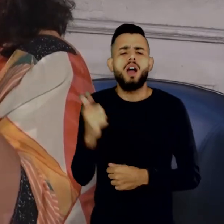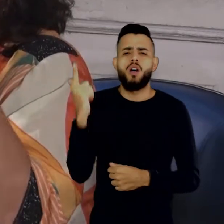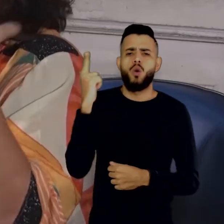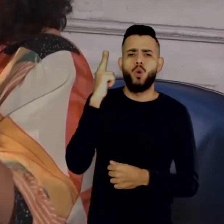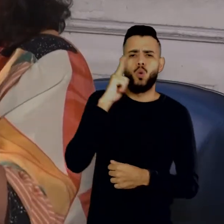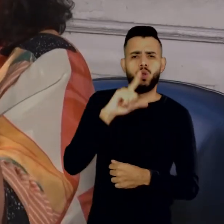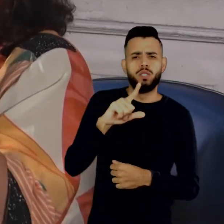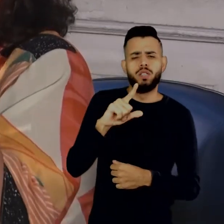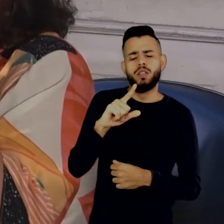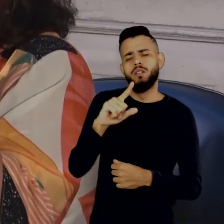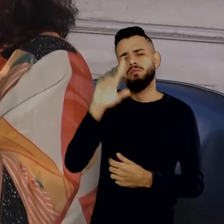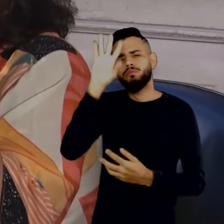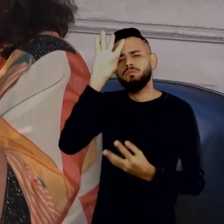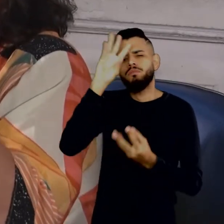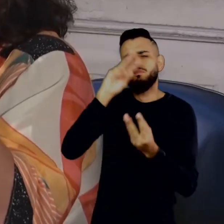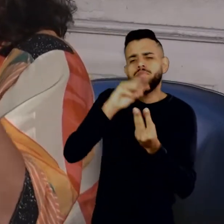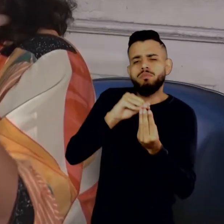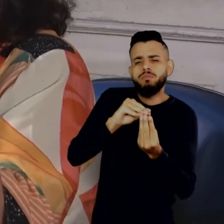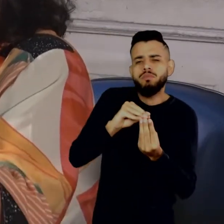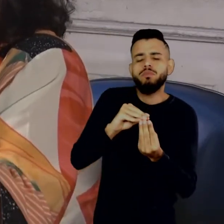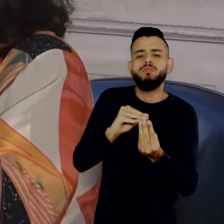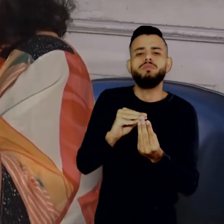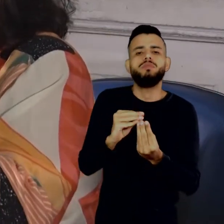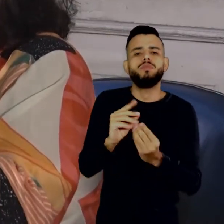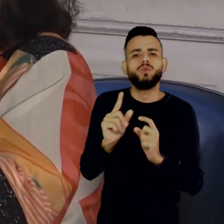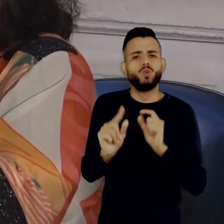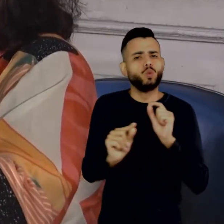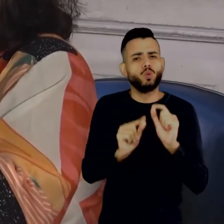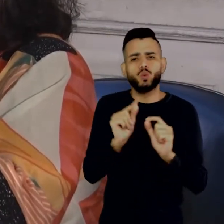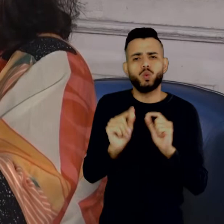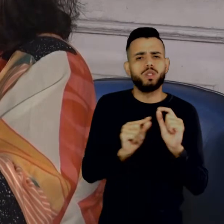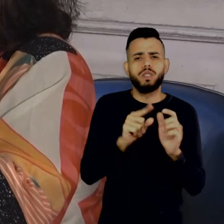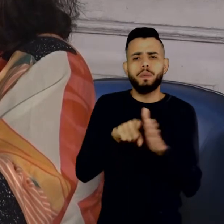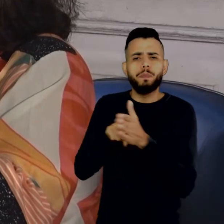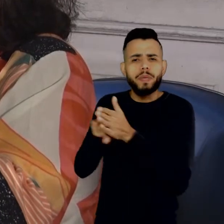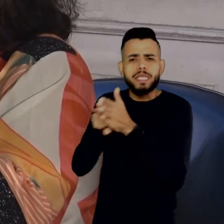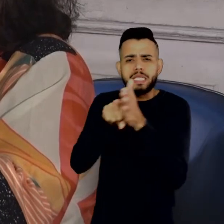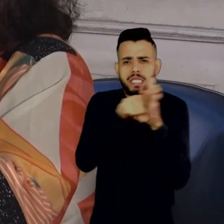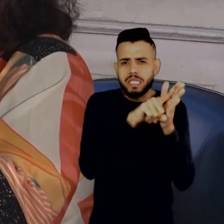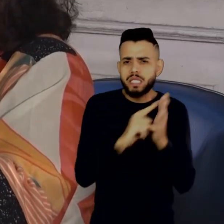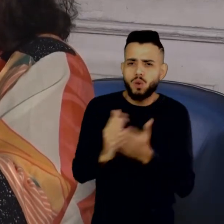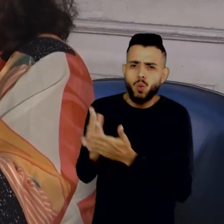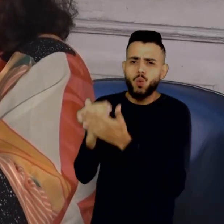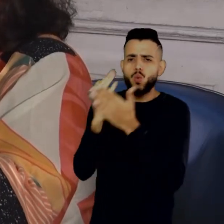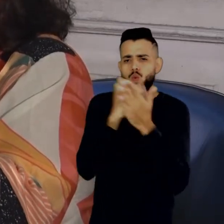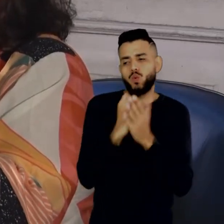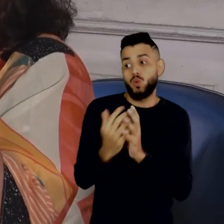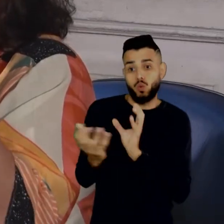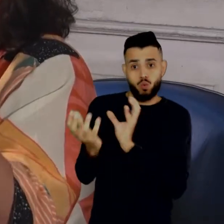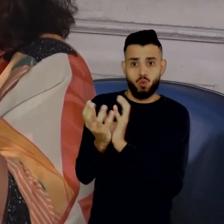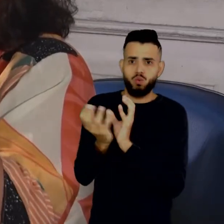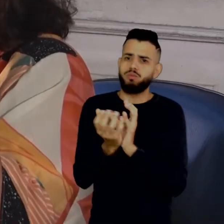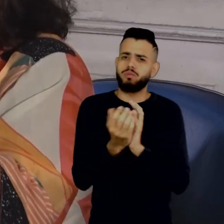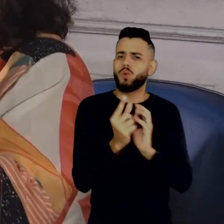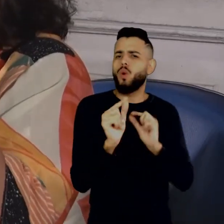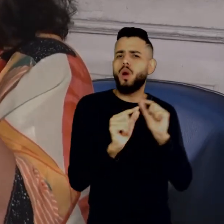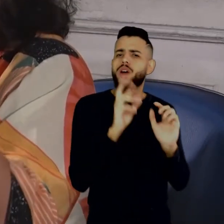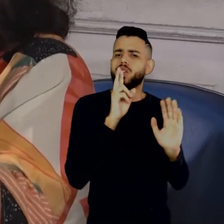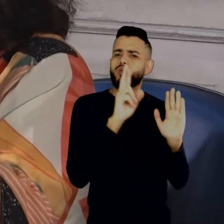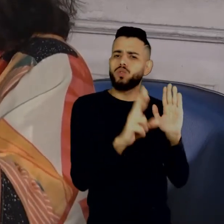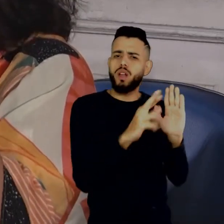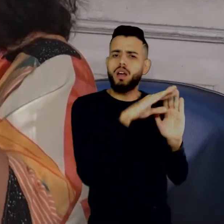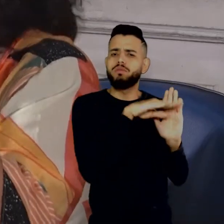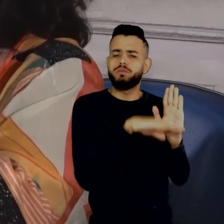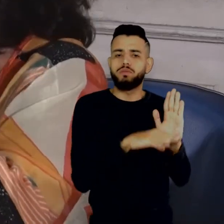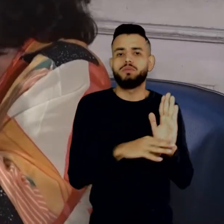uma boa ideia de o que resultou esse trabalho nosso coletivo, né? Esse trabalho que envolveu tantas